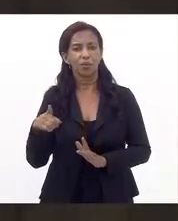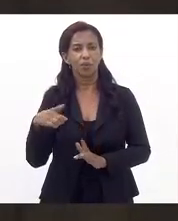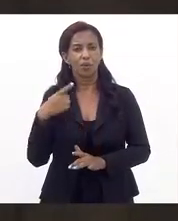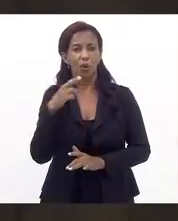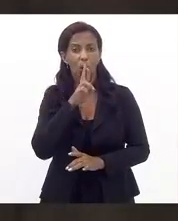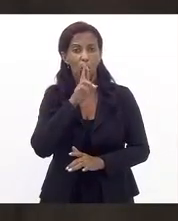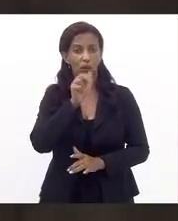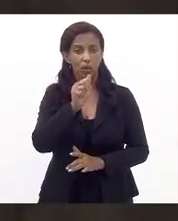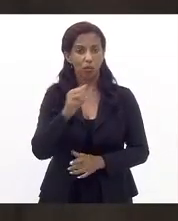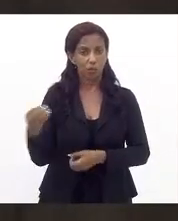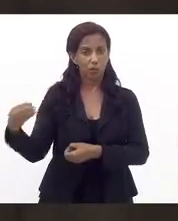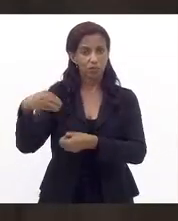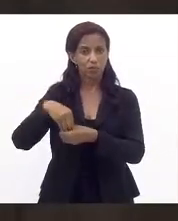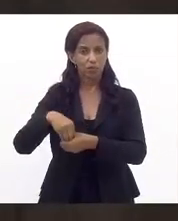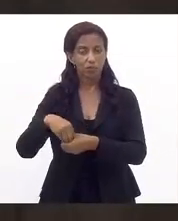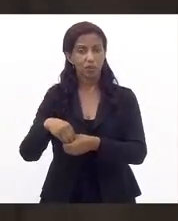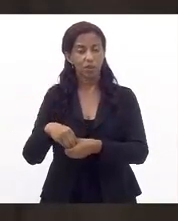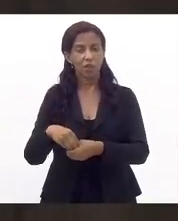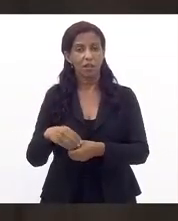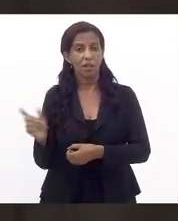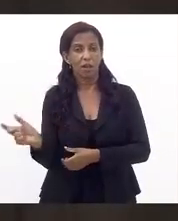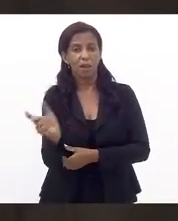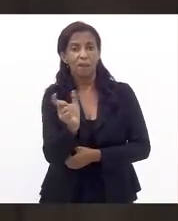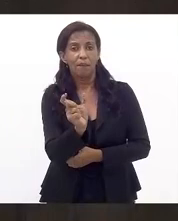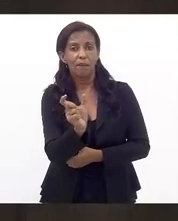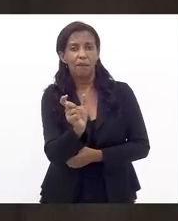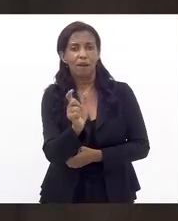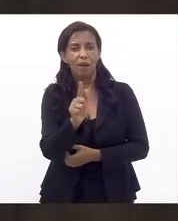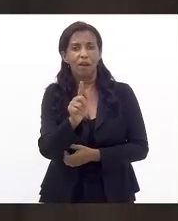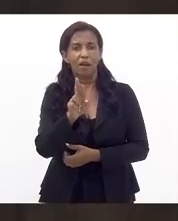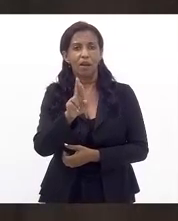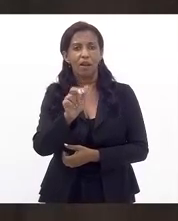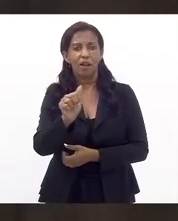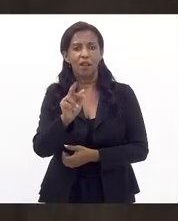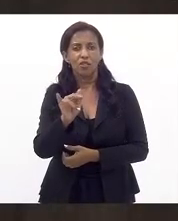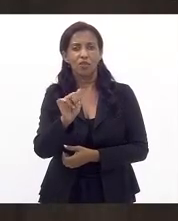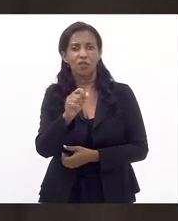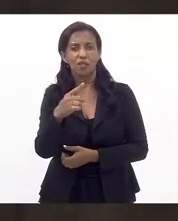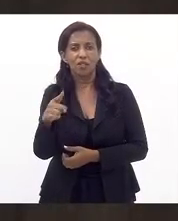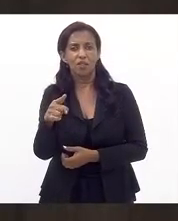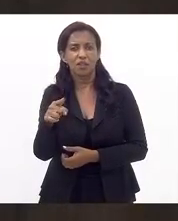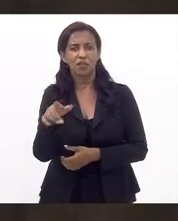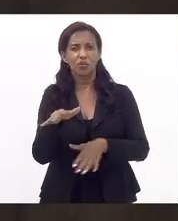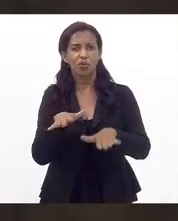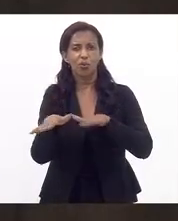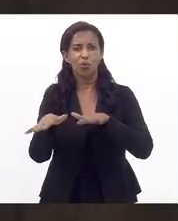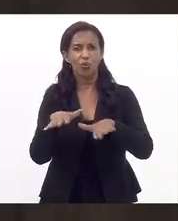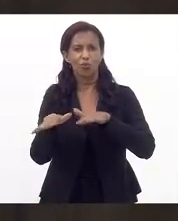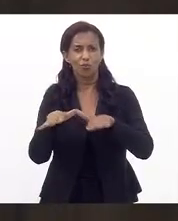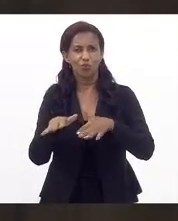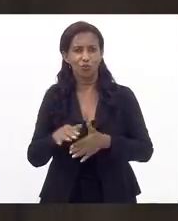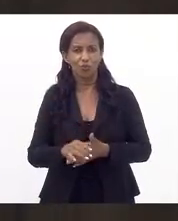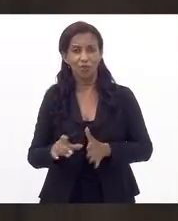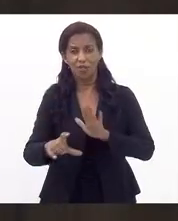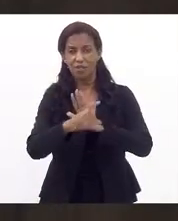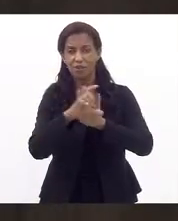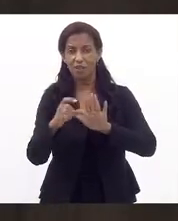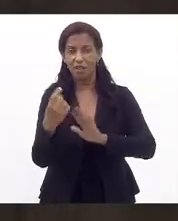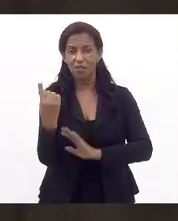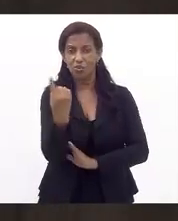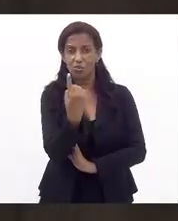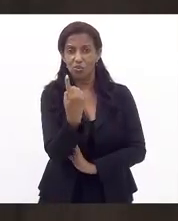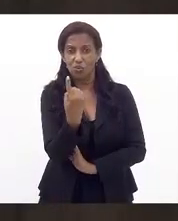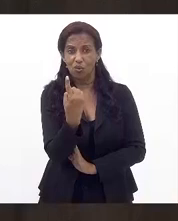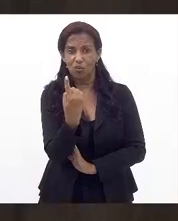presidente Deputado Rodrigo Amorim de inclusão da palavra da depressão gratificação de locomoção neste parágrafo E é só